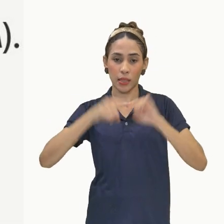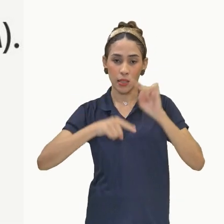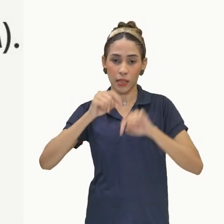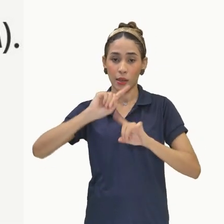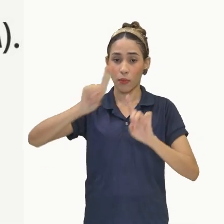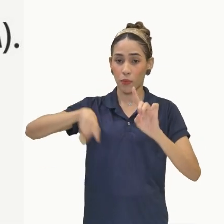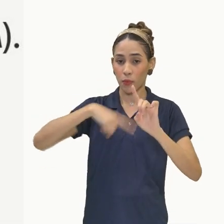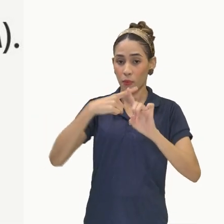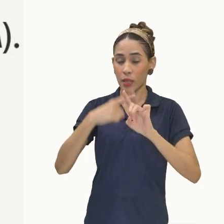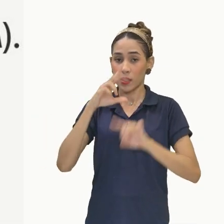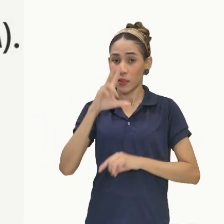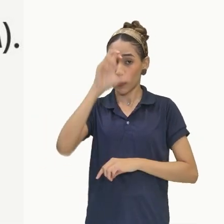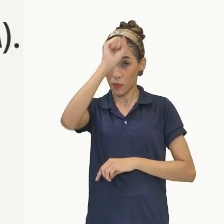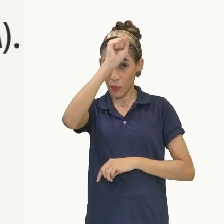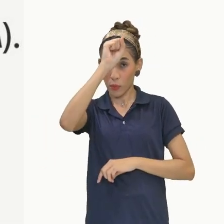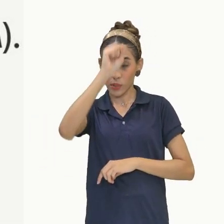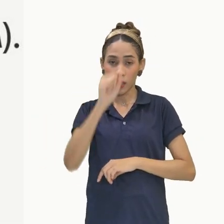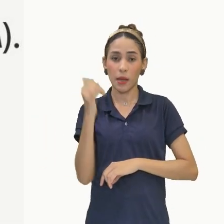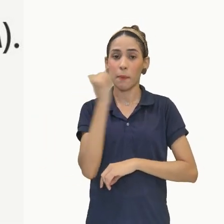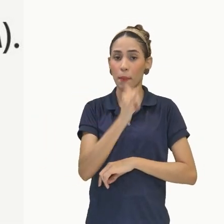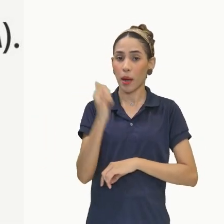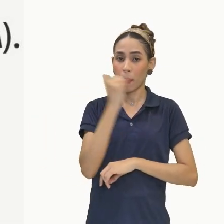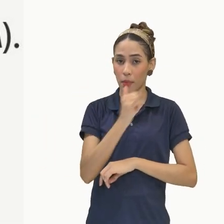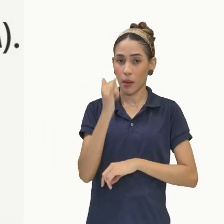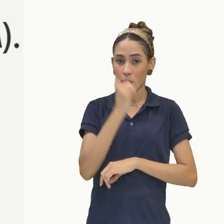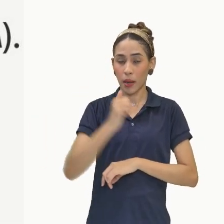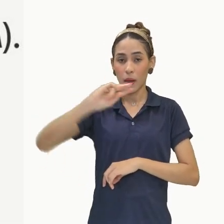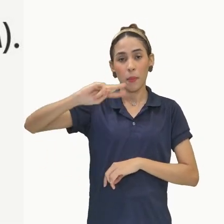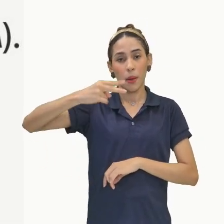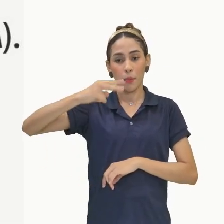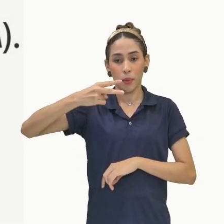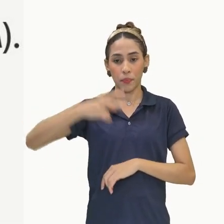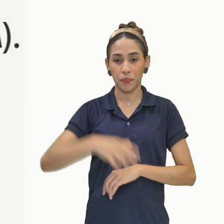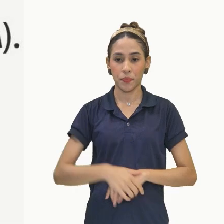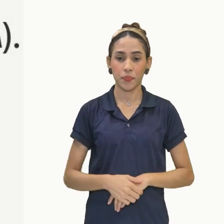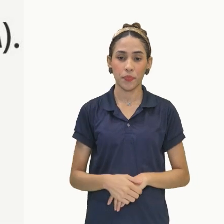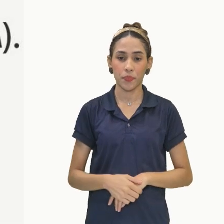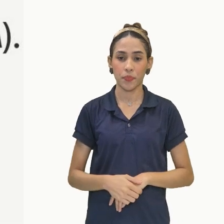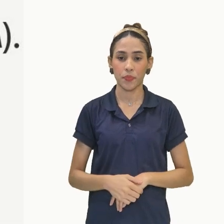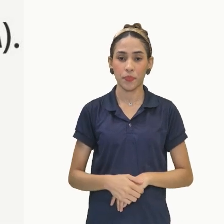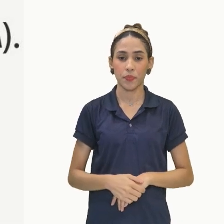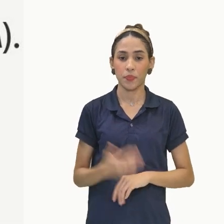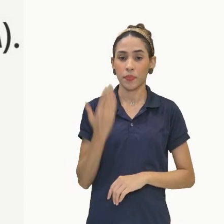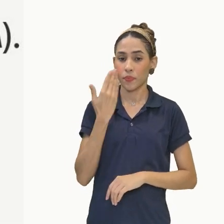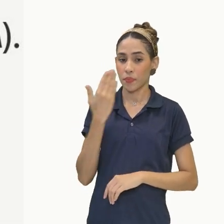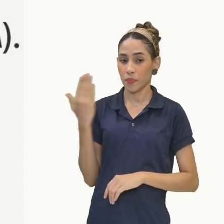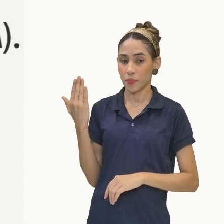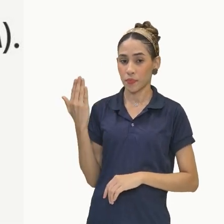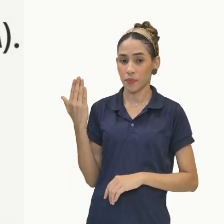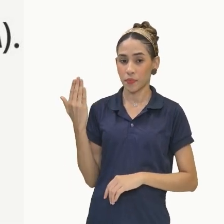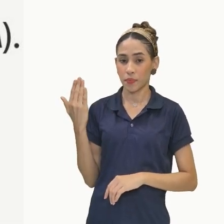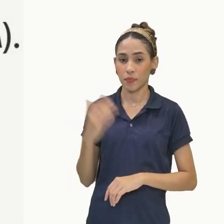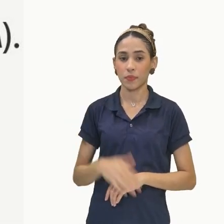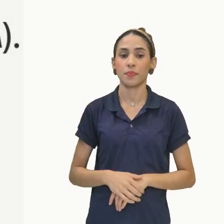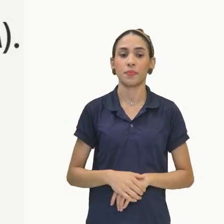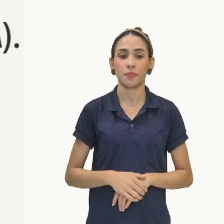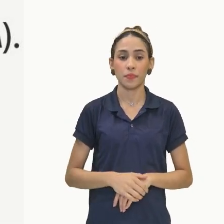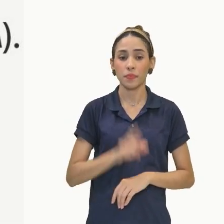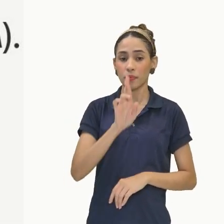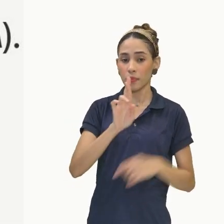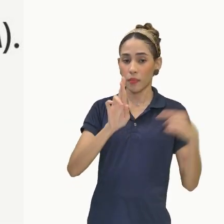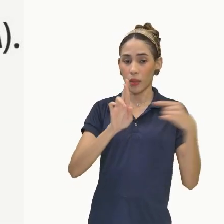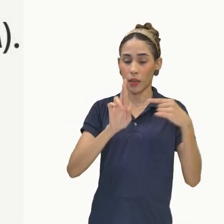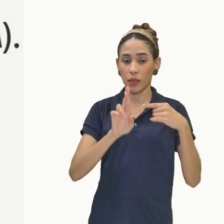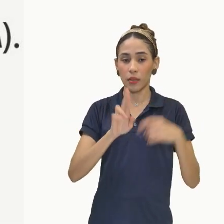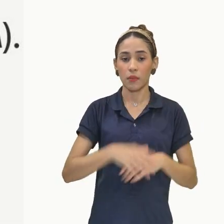pela intensidade da corrente elevada ao quadrado. Então PD é a potência elétrica dissipada, R